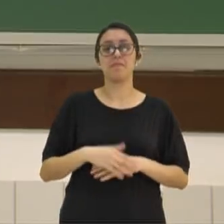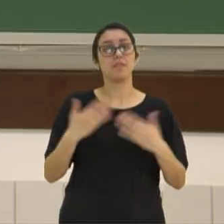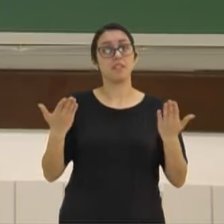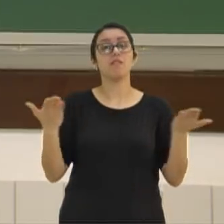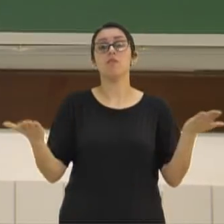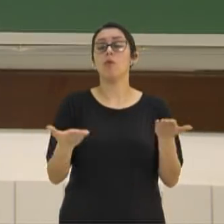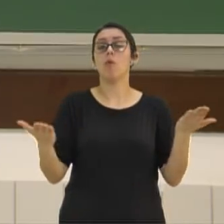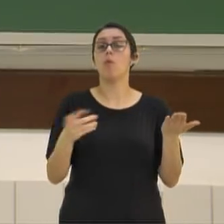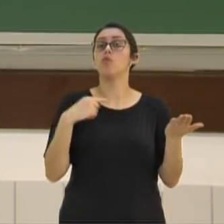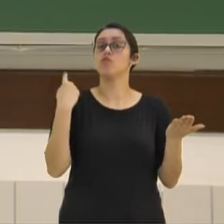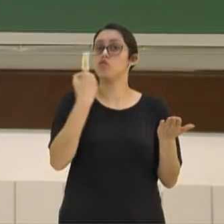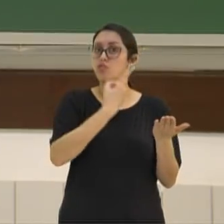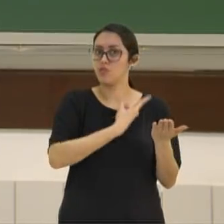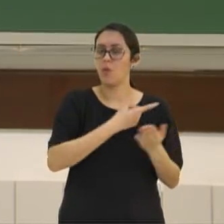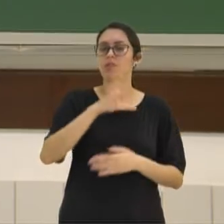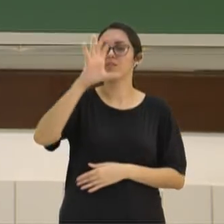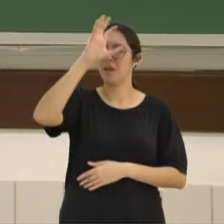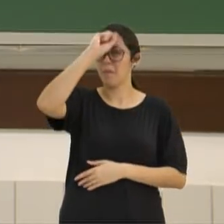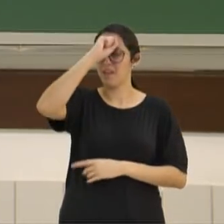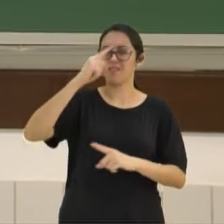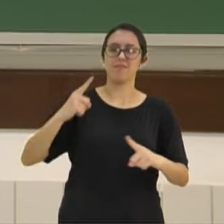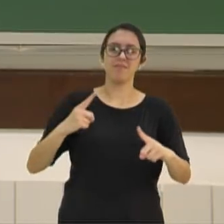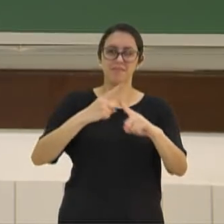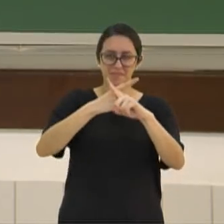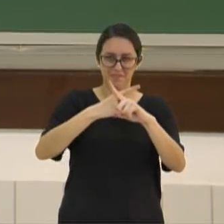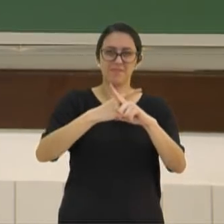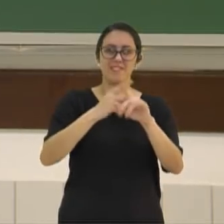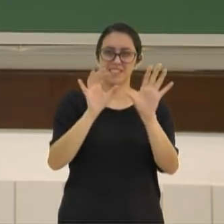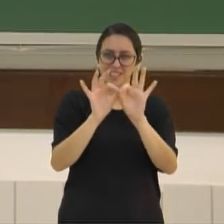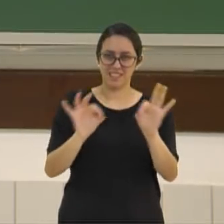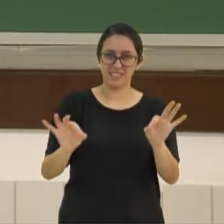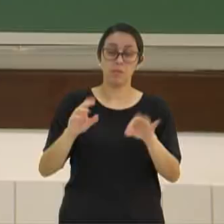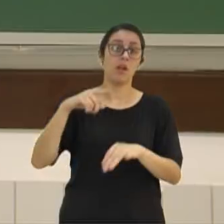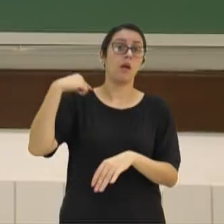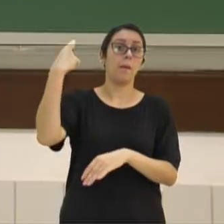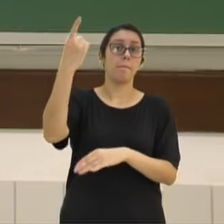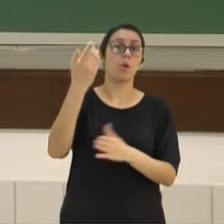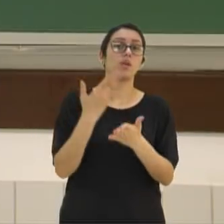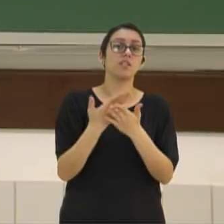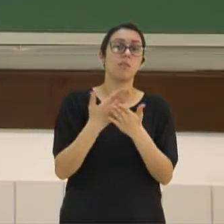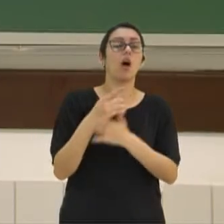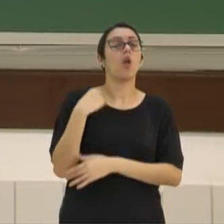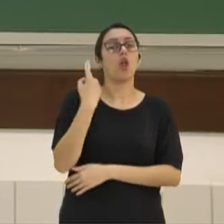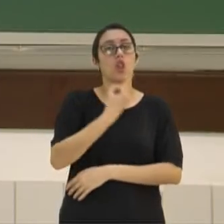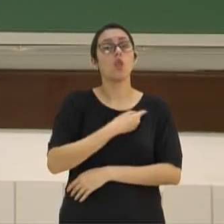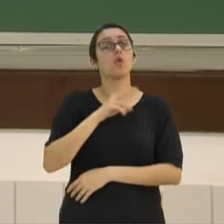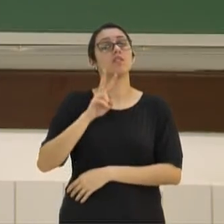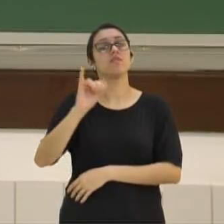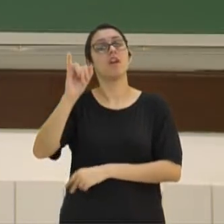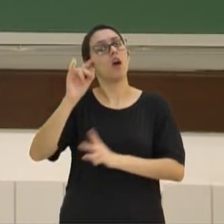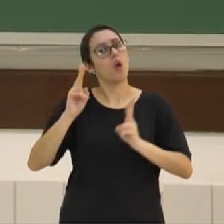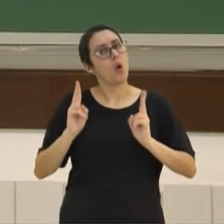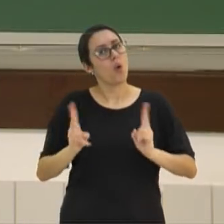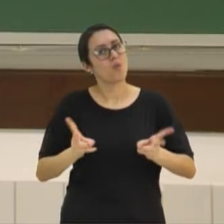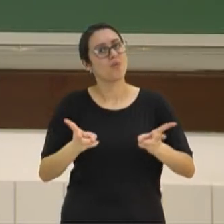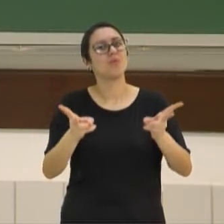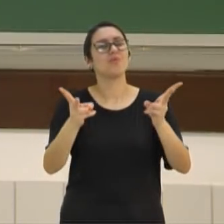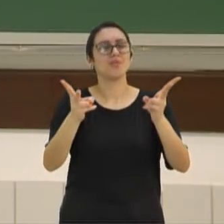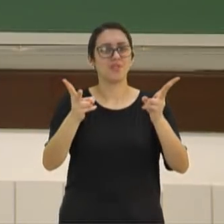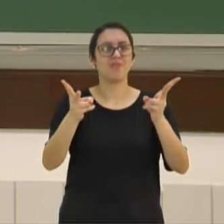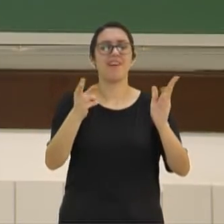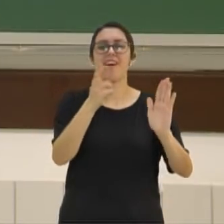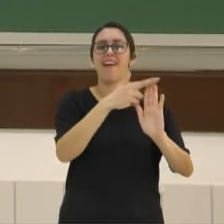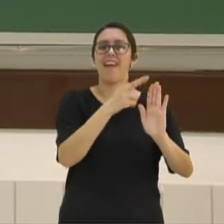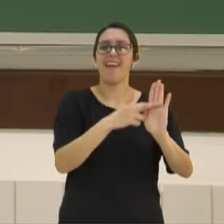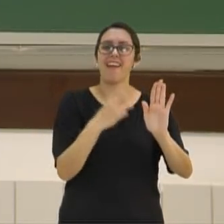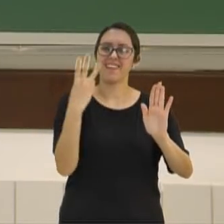hoje nós continuamos estudando regra de 3 simples e na próxima aula nós vamos dar continuidade. Nós vamos fazer uma regra